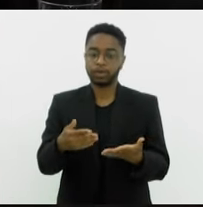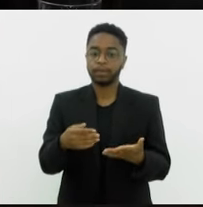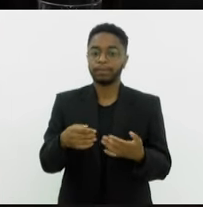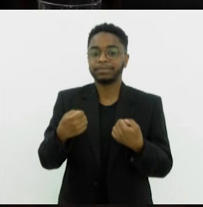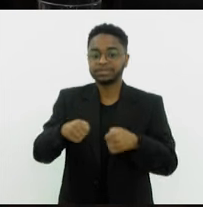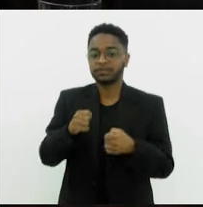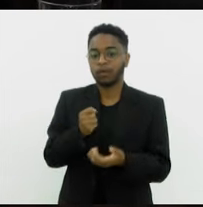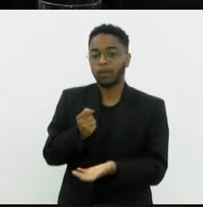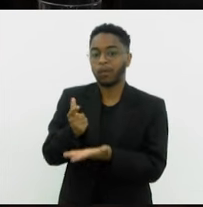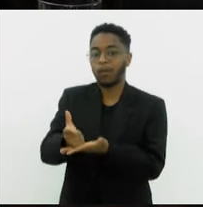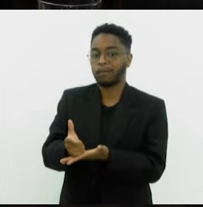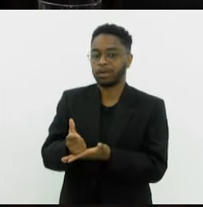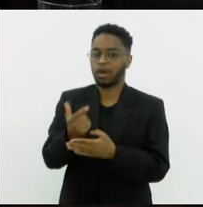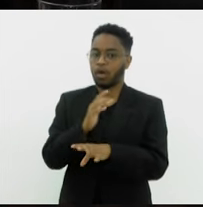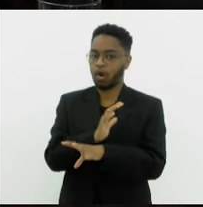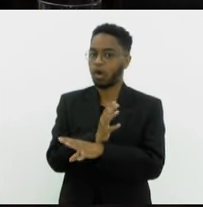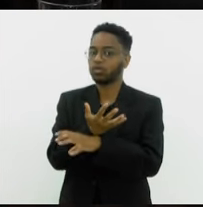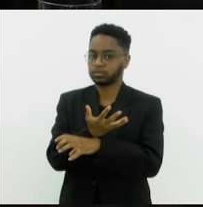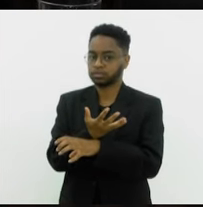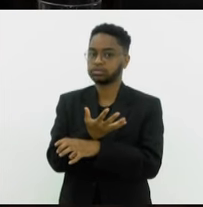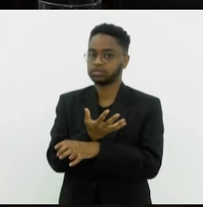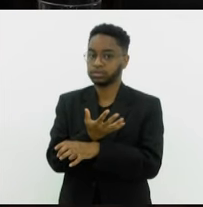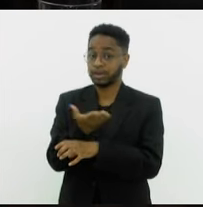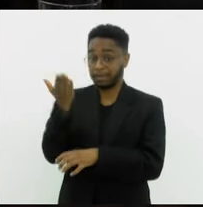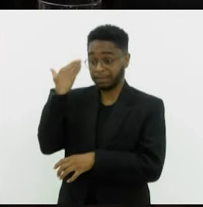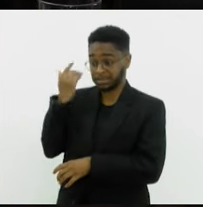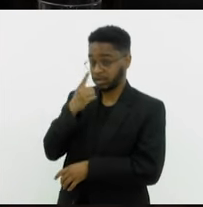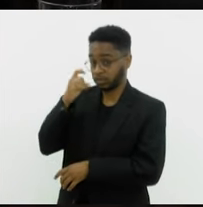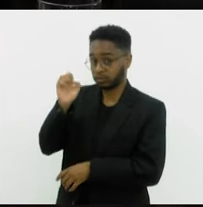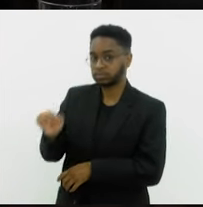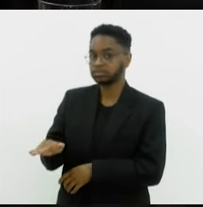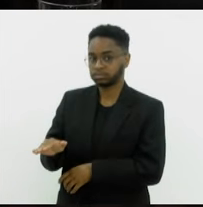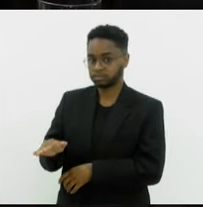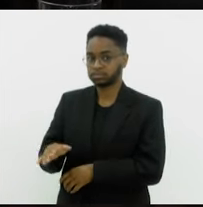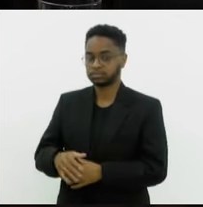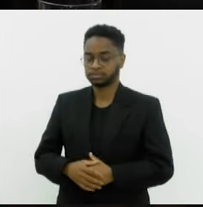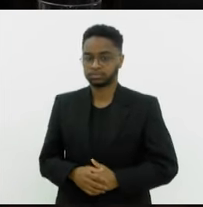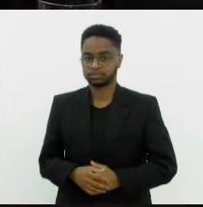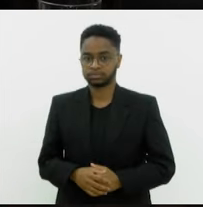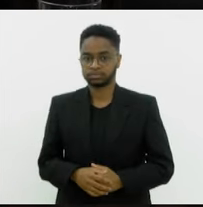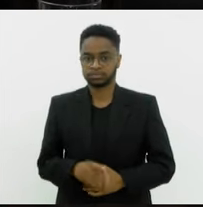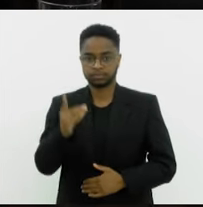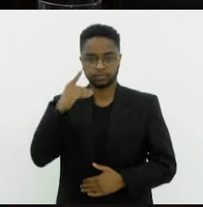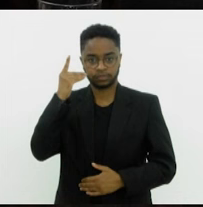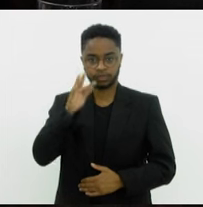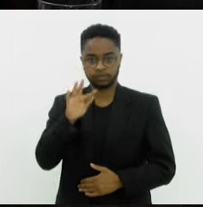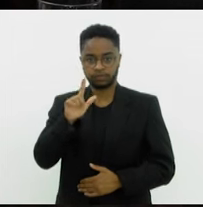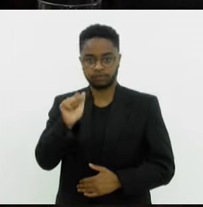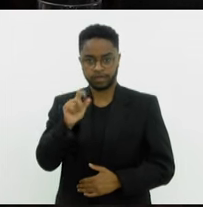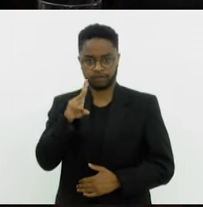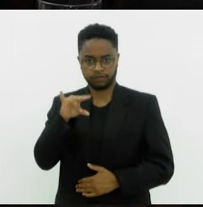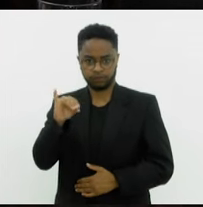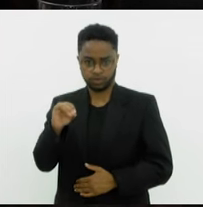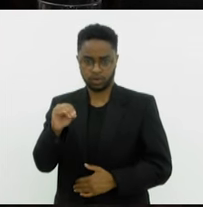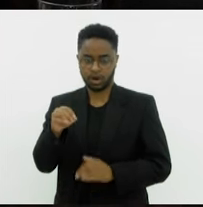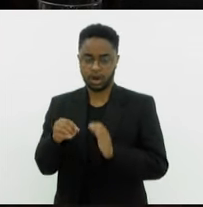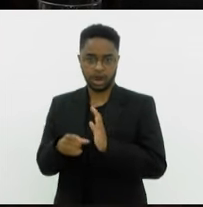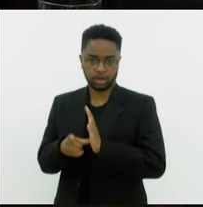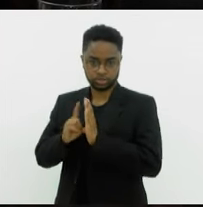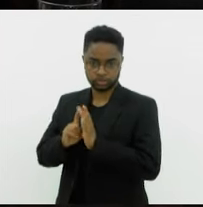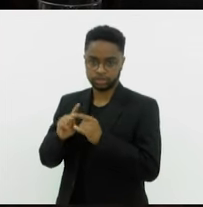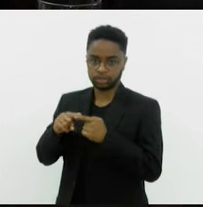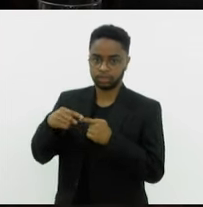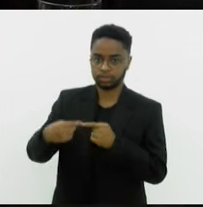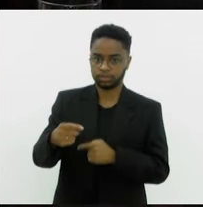ossos. Volto a dizer que outrora eram jogados fora. Deputado Flávio Serafim está na frente do